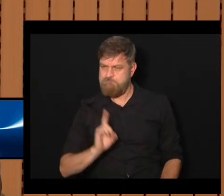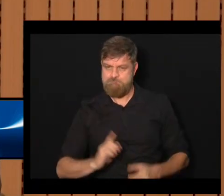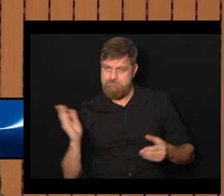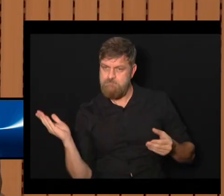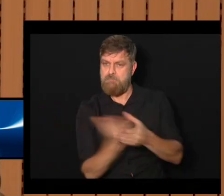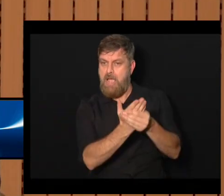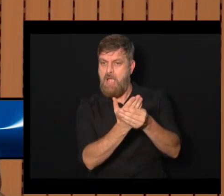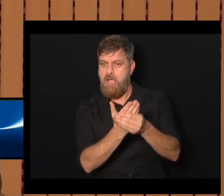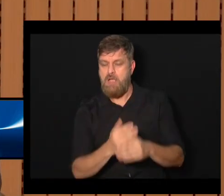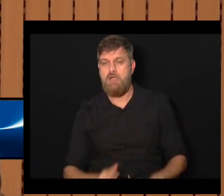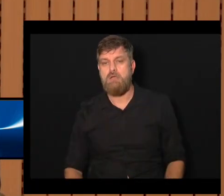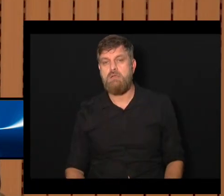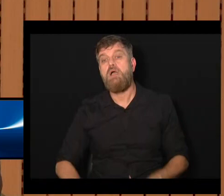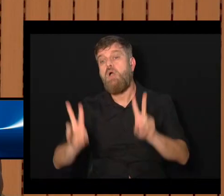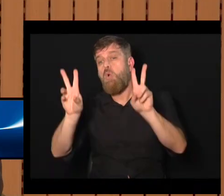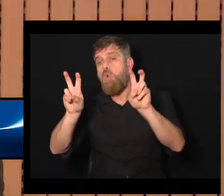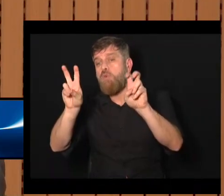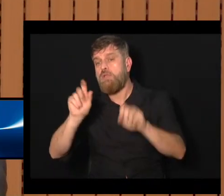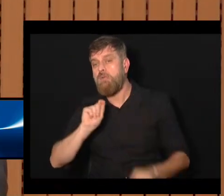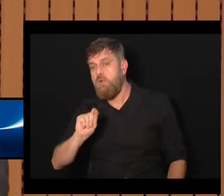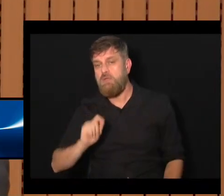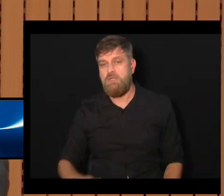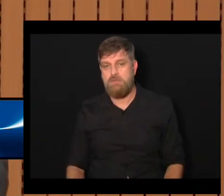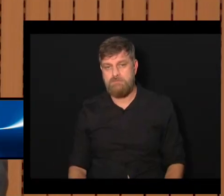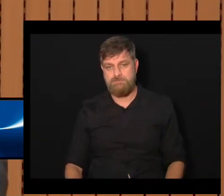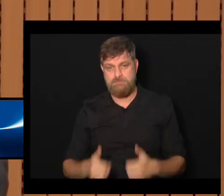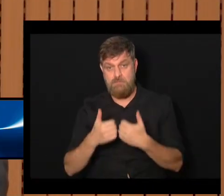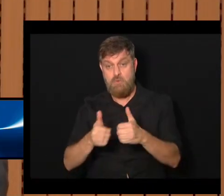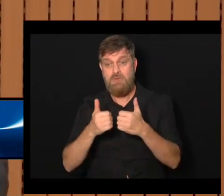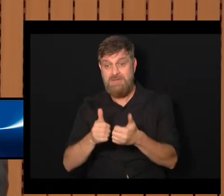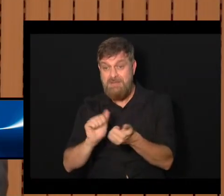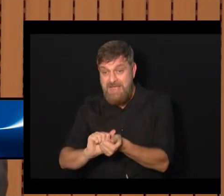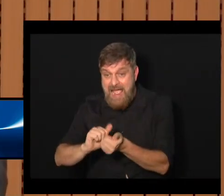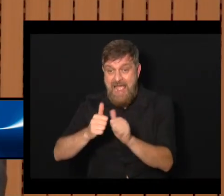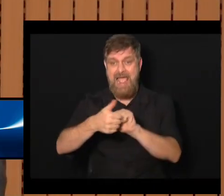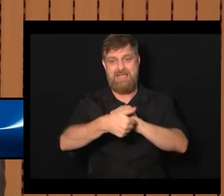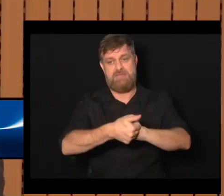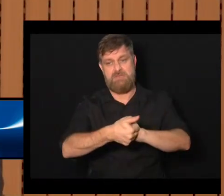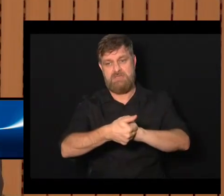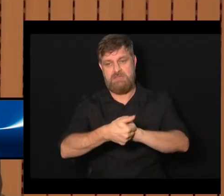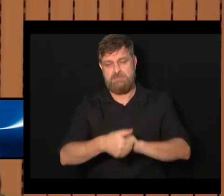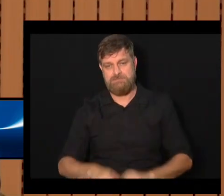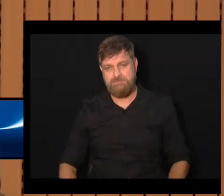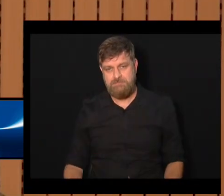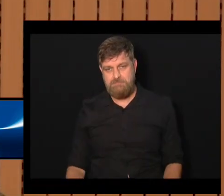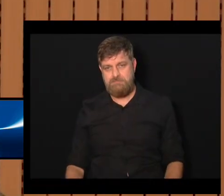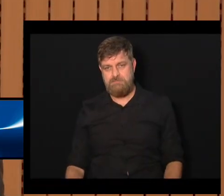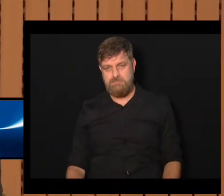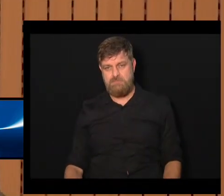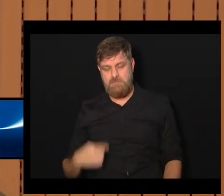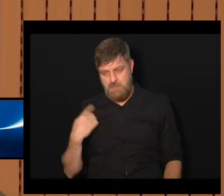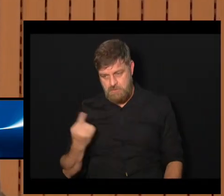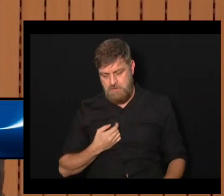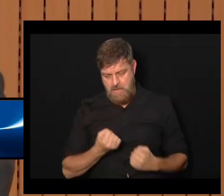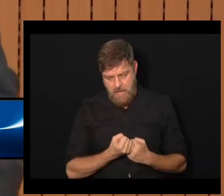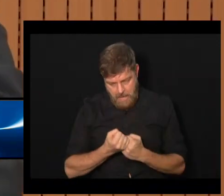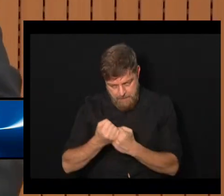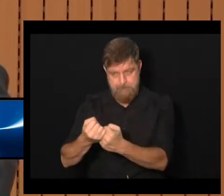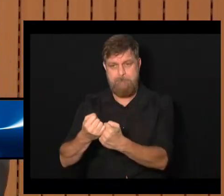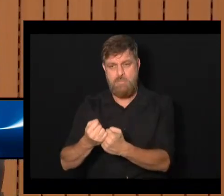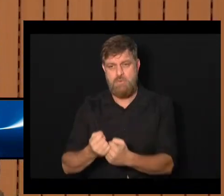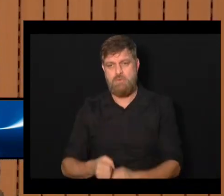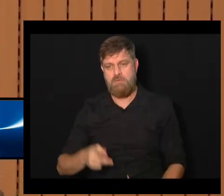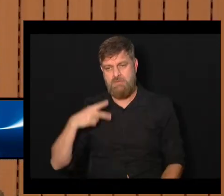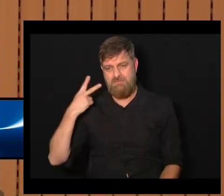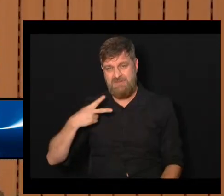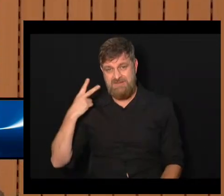Estadual, e que trata da questão do transporte adaptado. A gente apurou, junto com outros mandatos aqui, inclusive,